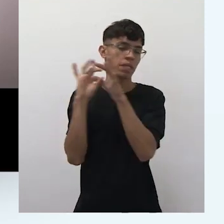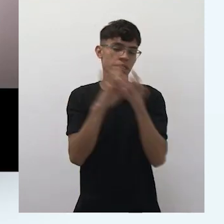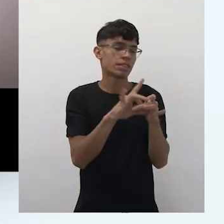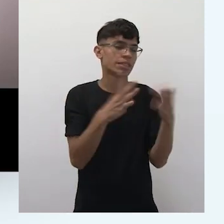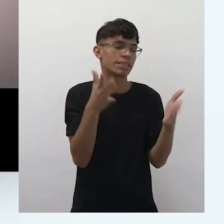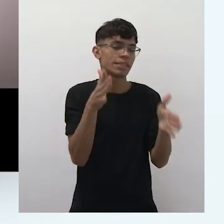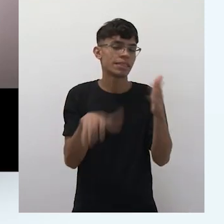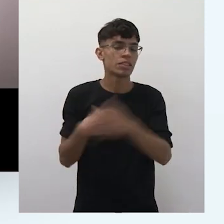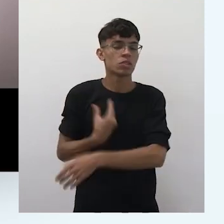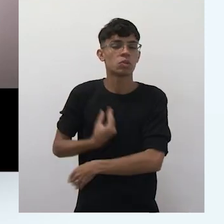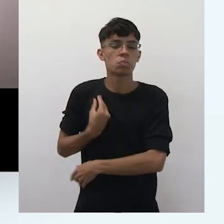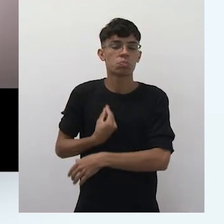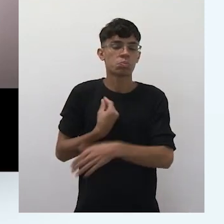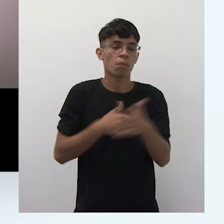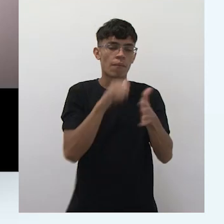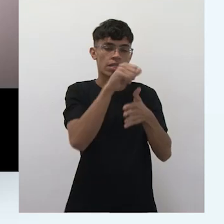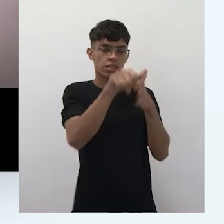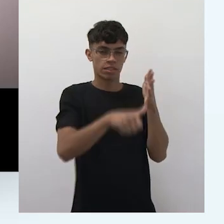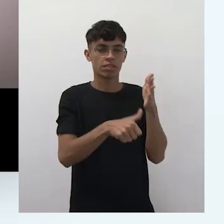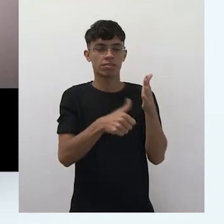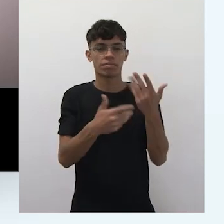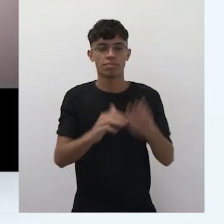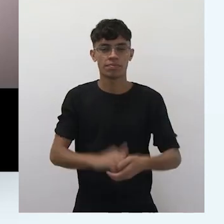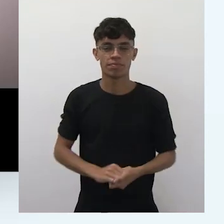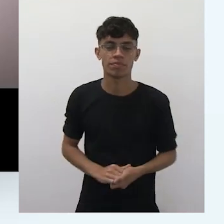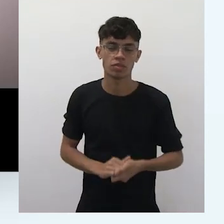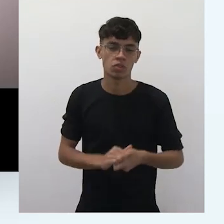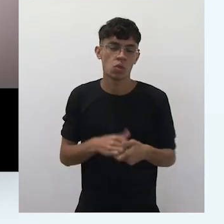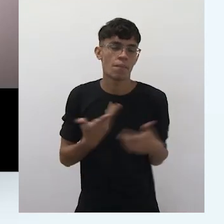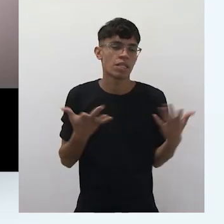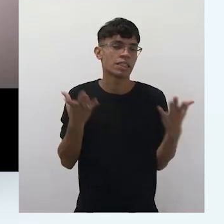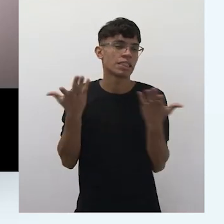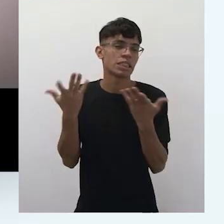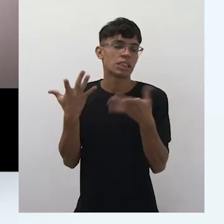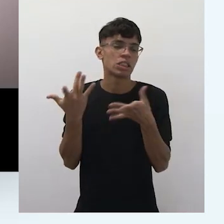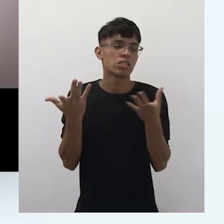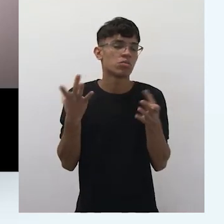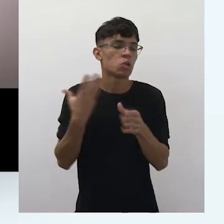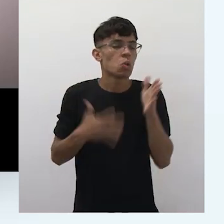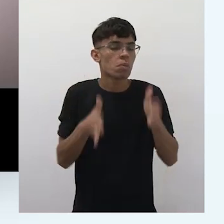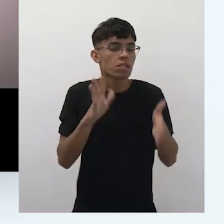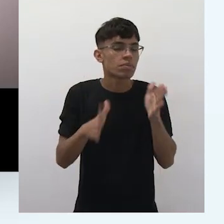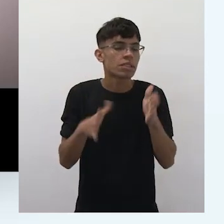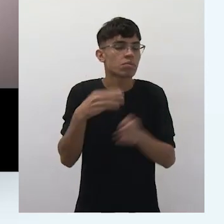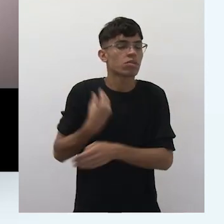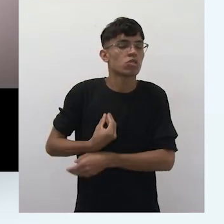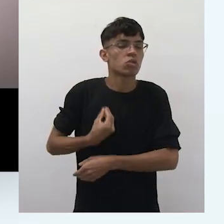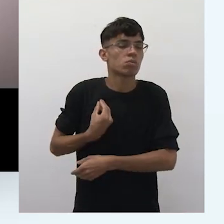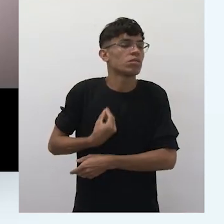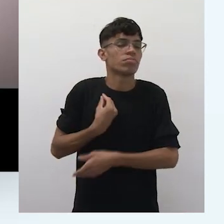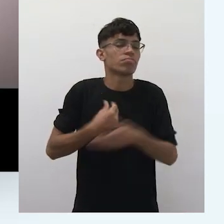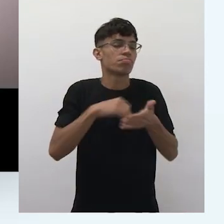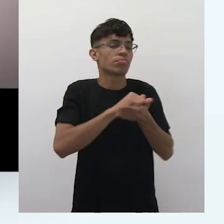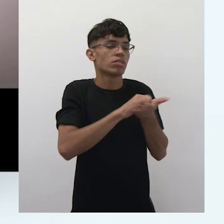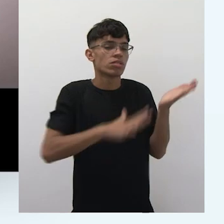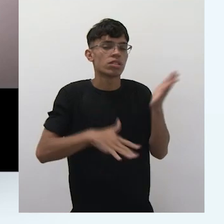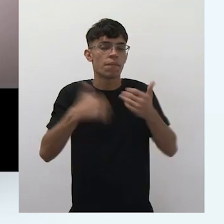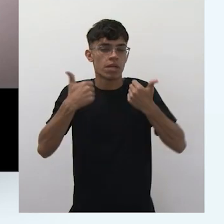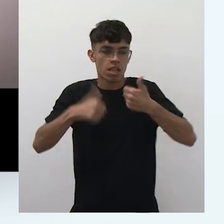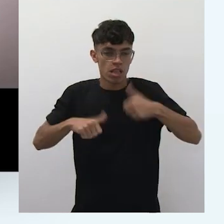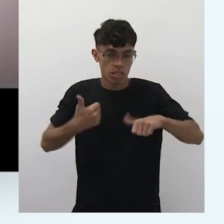da avaliação, no contexto de atividades avaliativas ou, enfim,